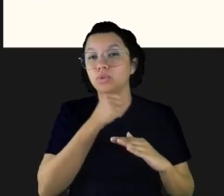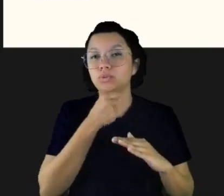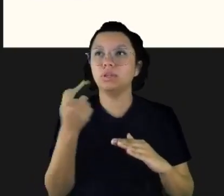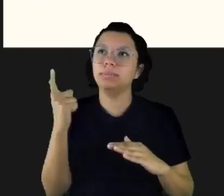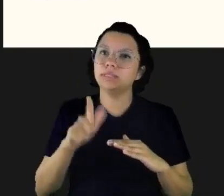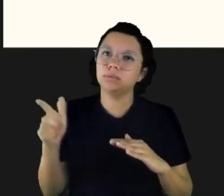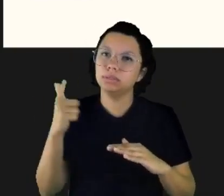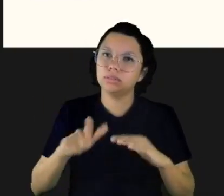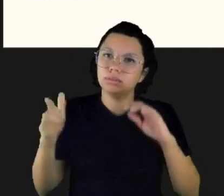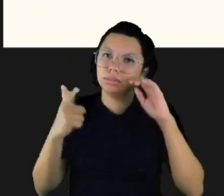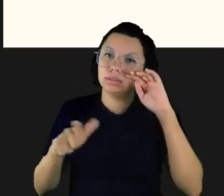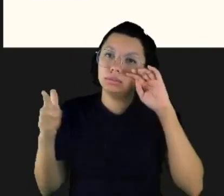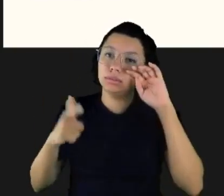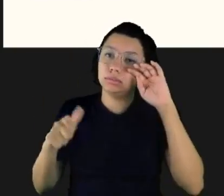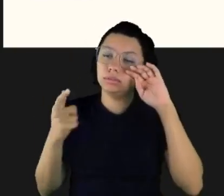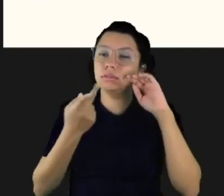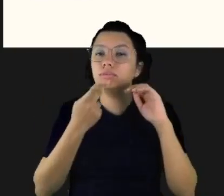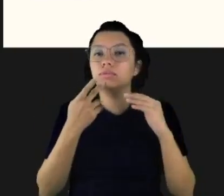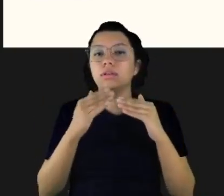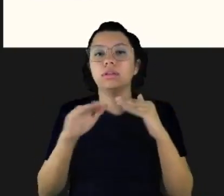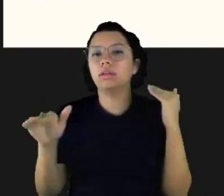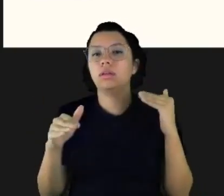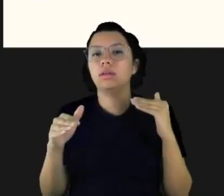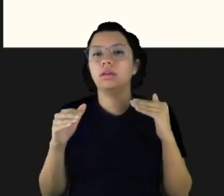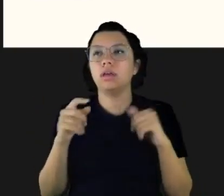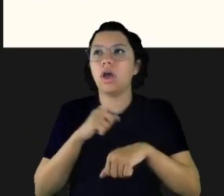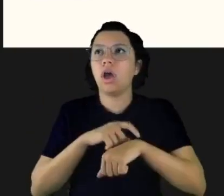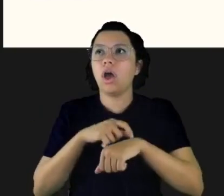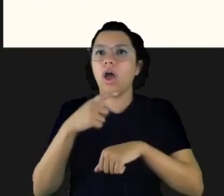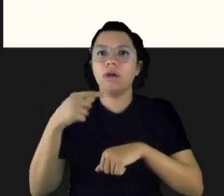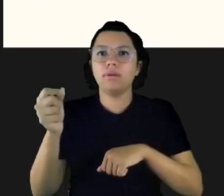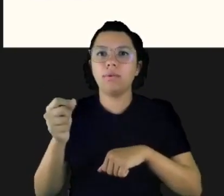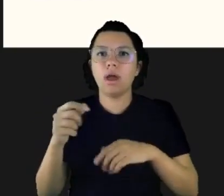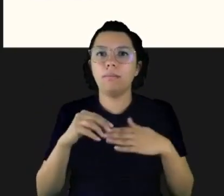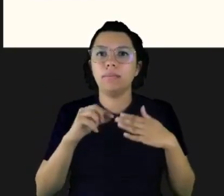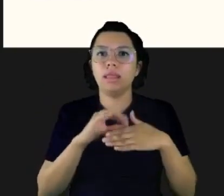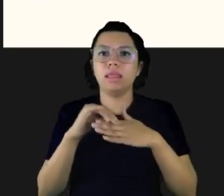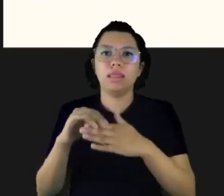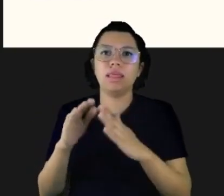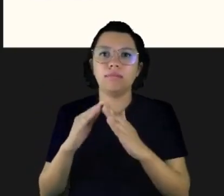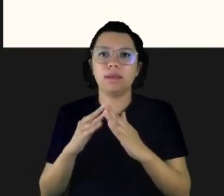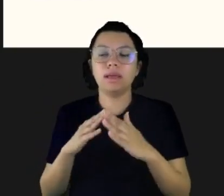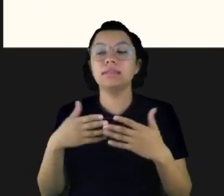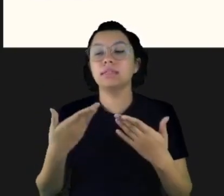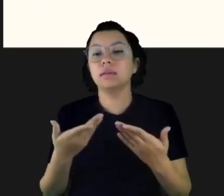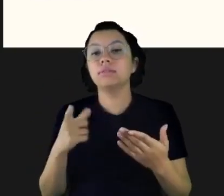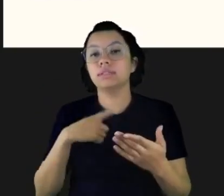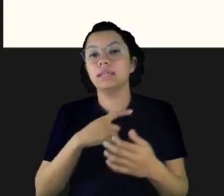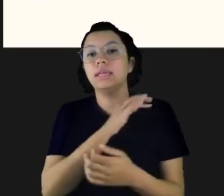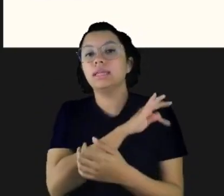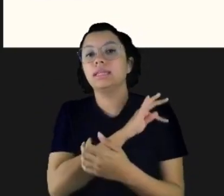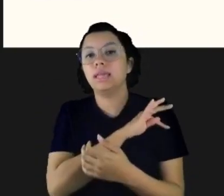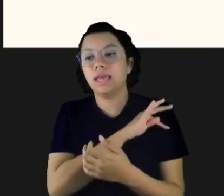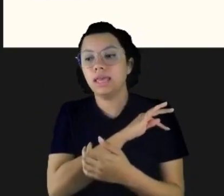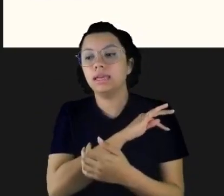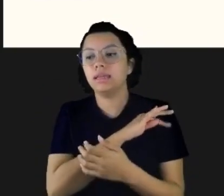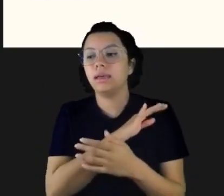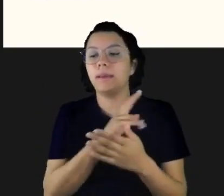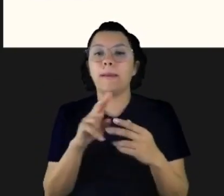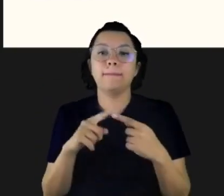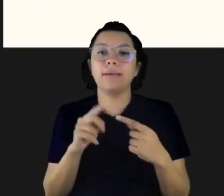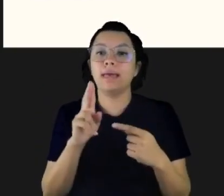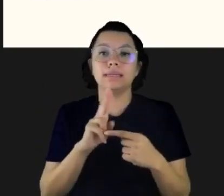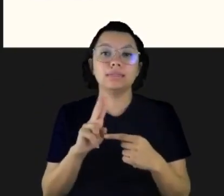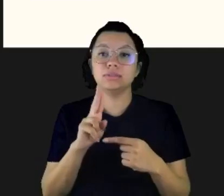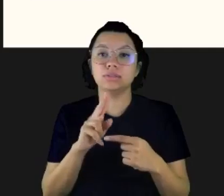falas incoerentes. Que horas que eu vou embora? Me leva embora, me leva para casa. Então, a gente aplica técnicas que nada disso depende de remédio.